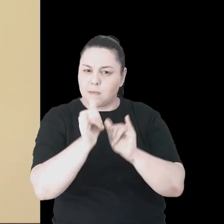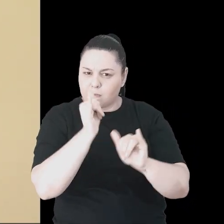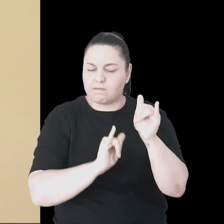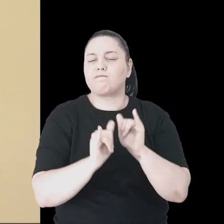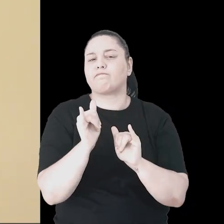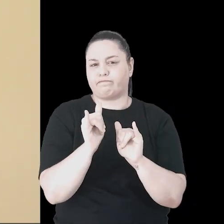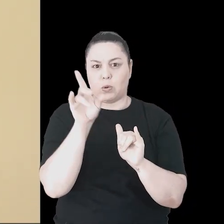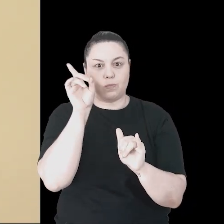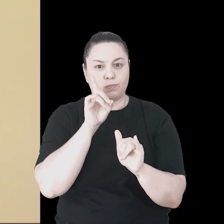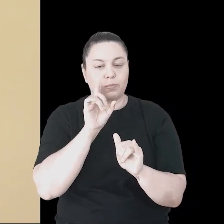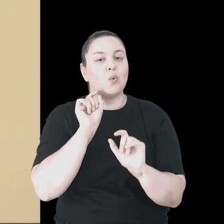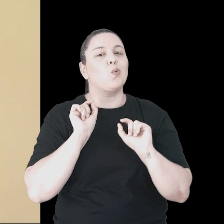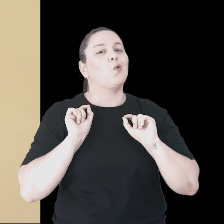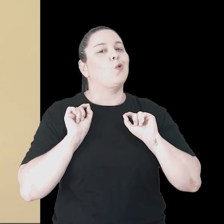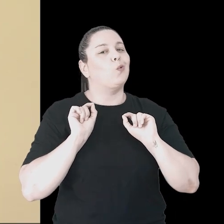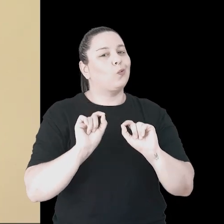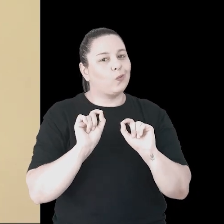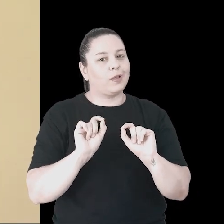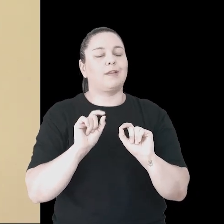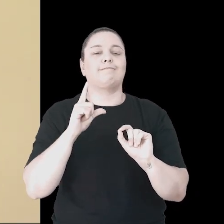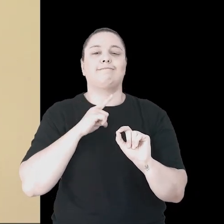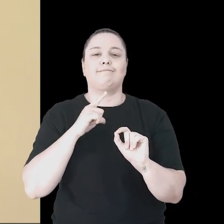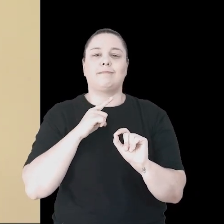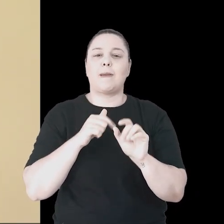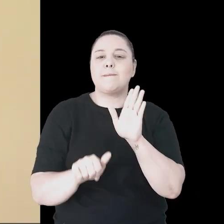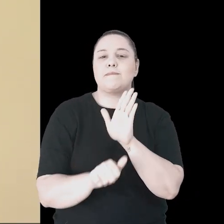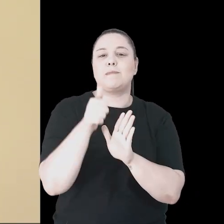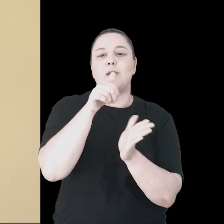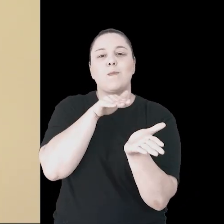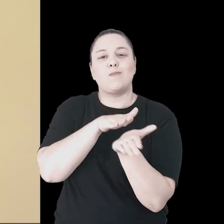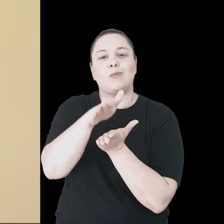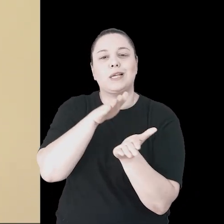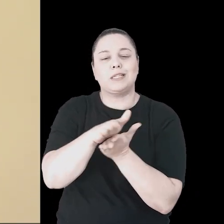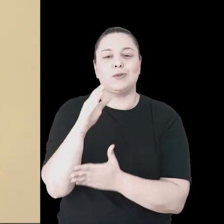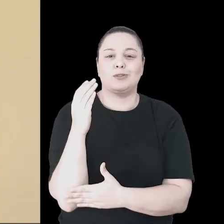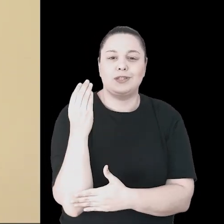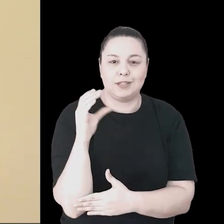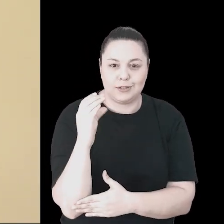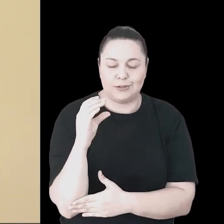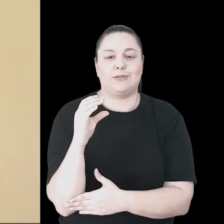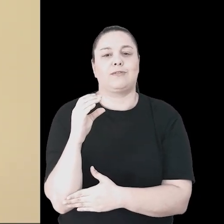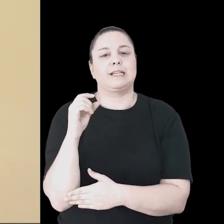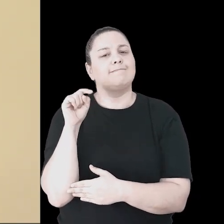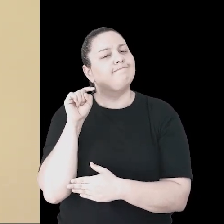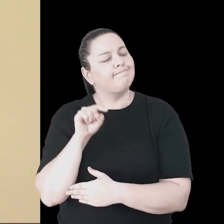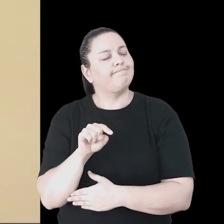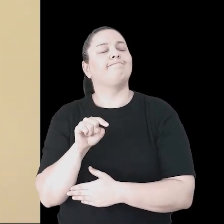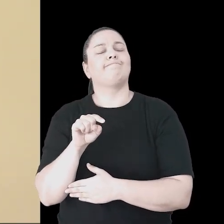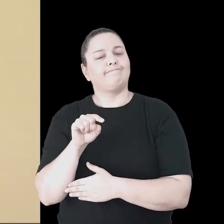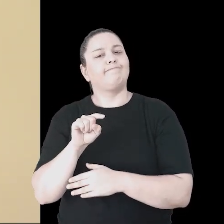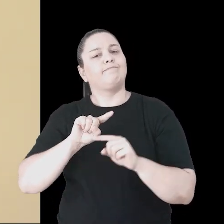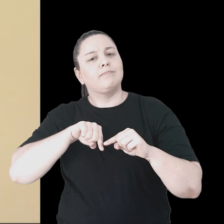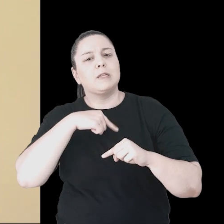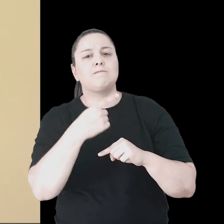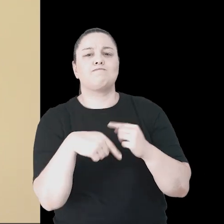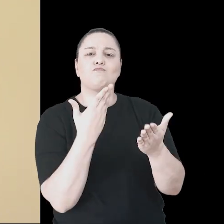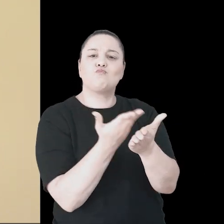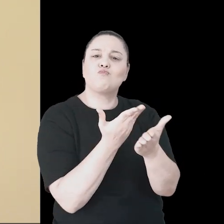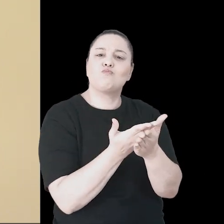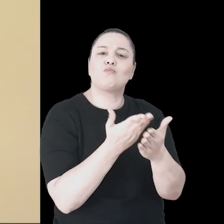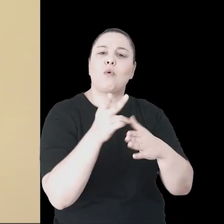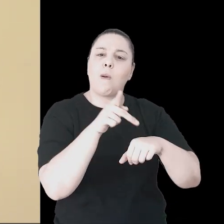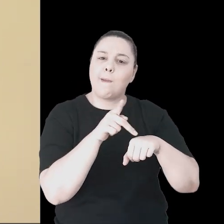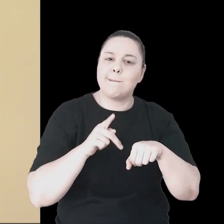Joseph Zadrnaysk, na Universidade de Yale, resultou em sua primeira publicação científica. E Chalf voltou